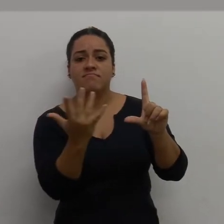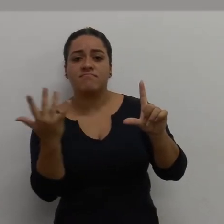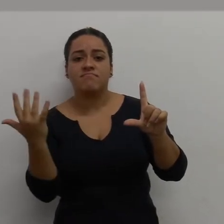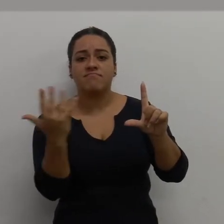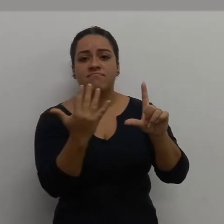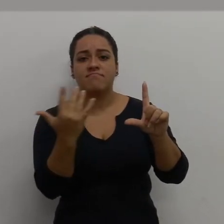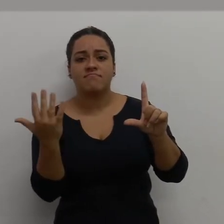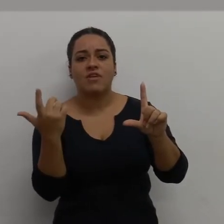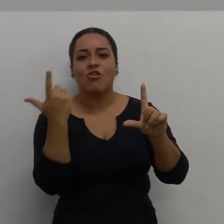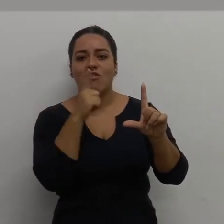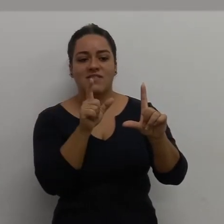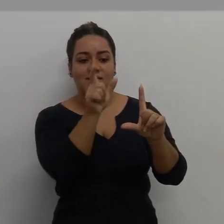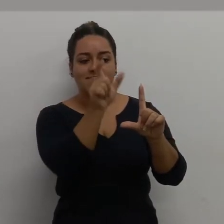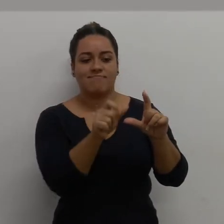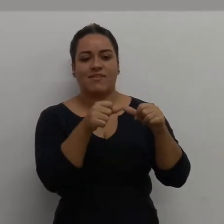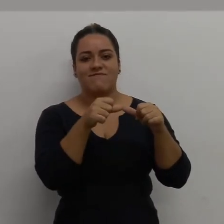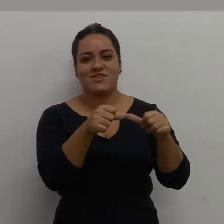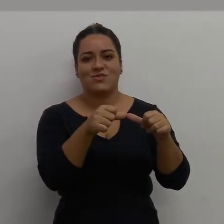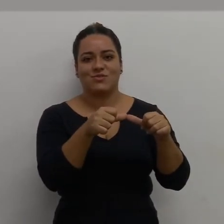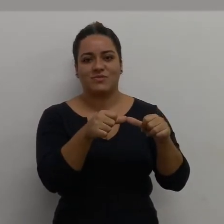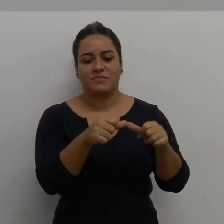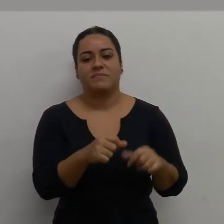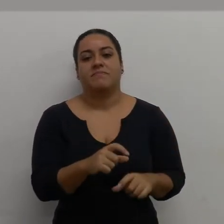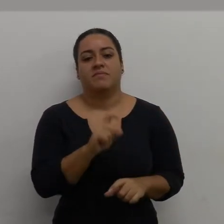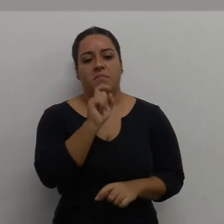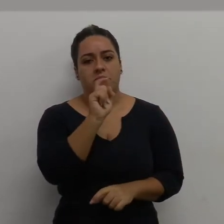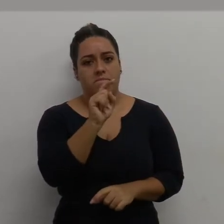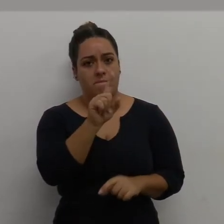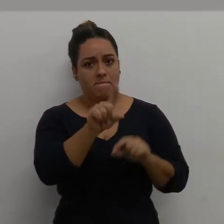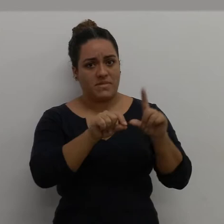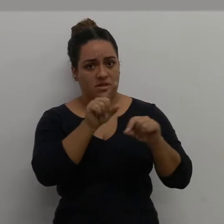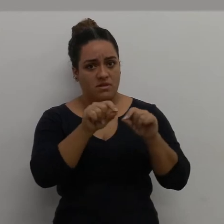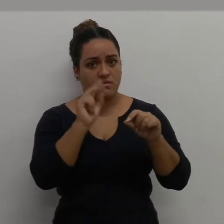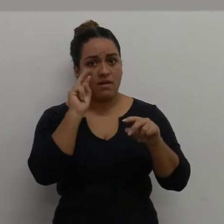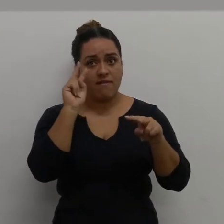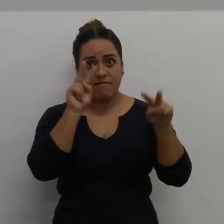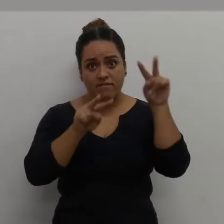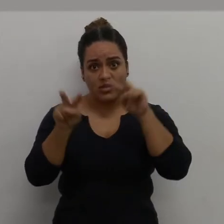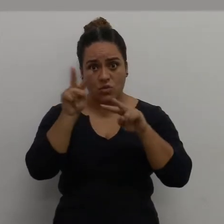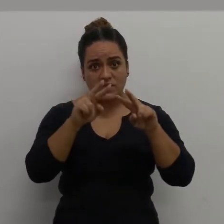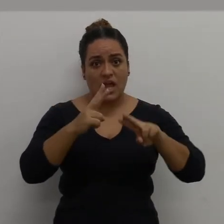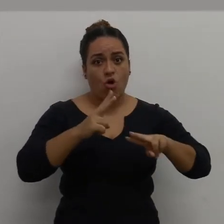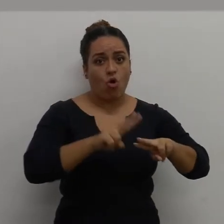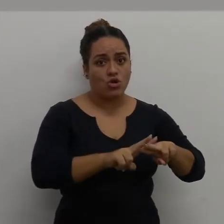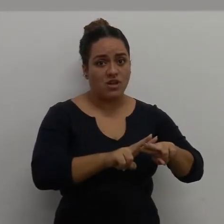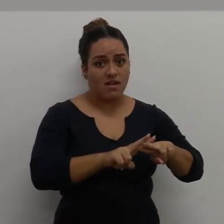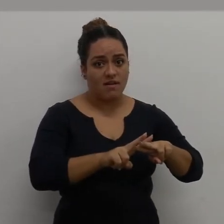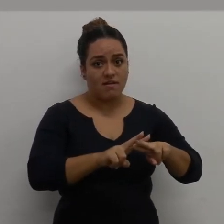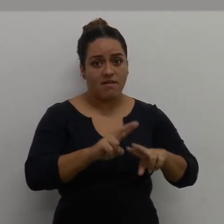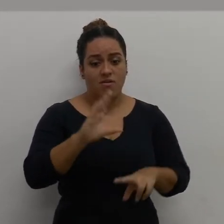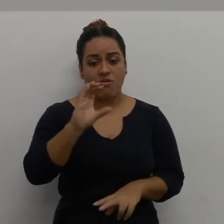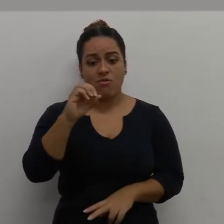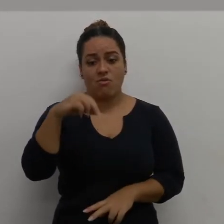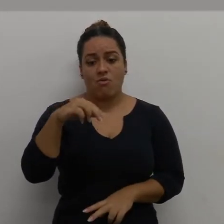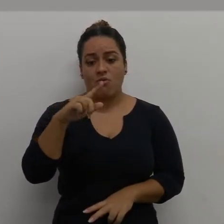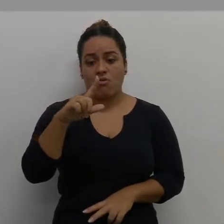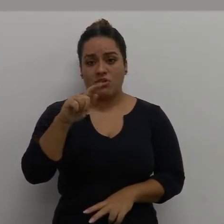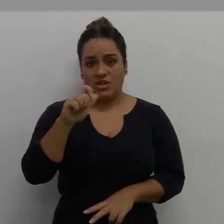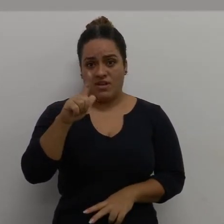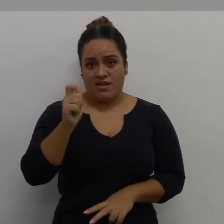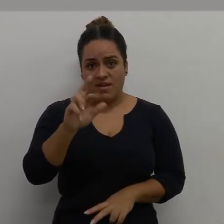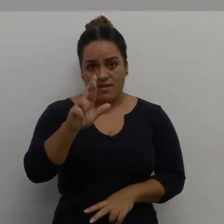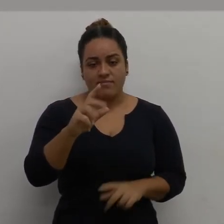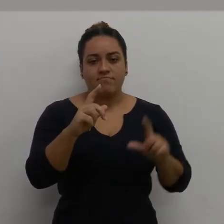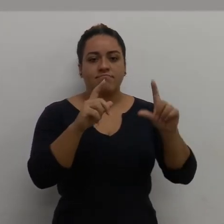tá? Ok, nessa região aqui, vou clicar aqui, já tá marcado. Vou em visualizar, congelar, trabalhar aqui, ó,